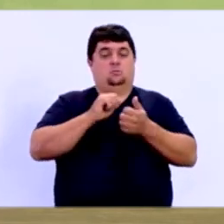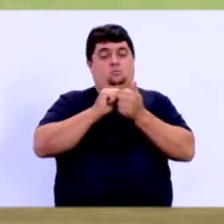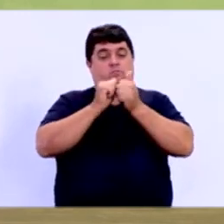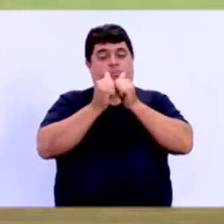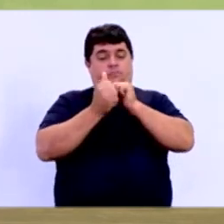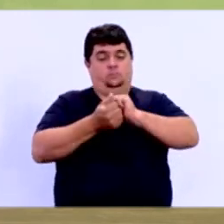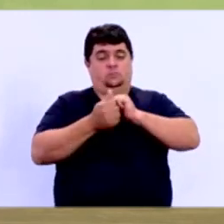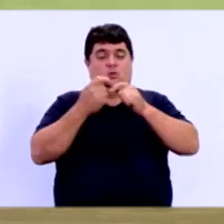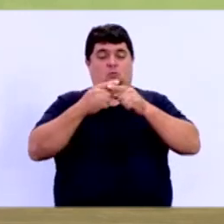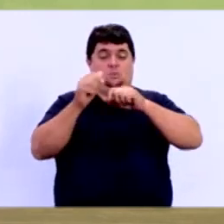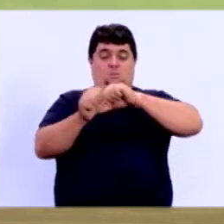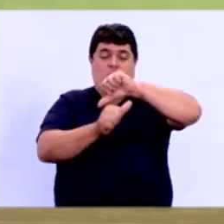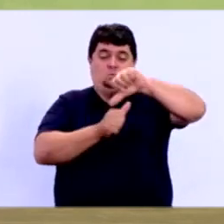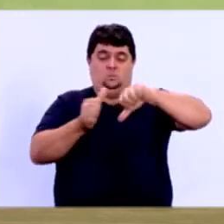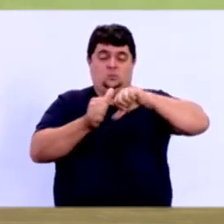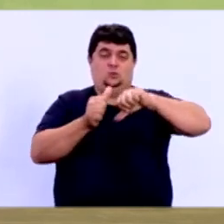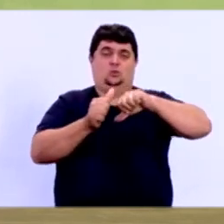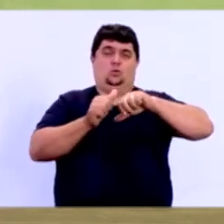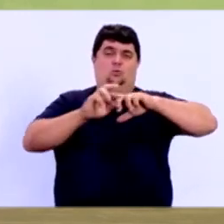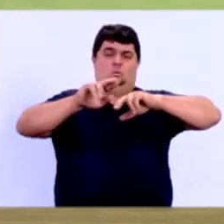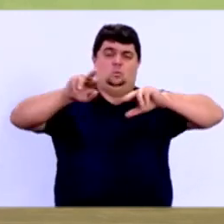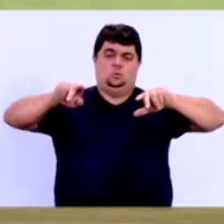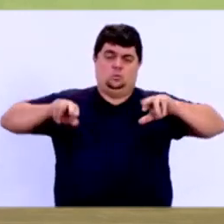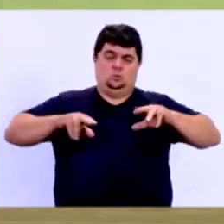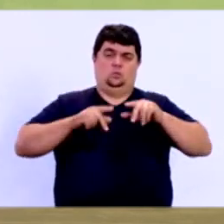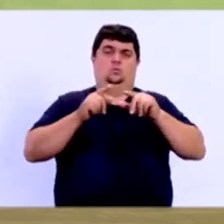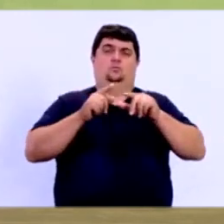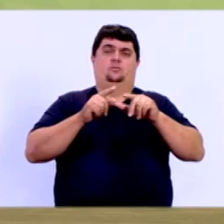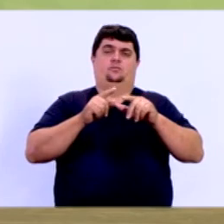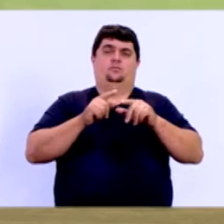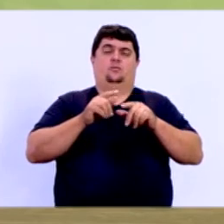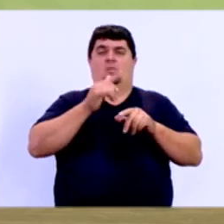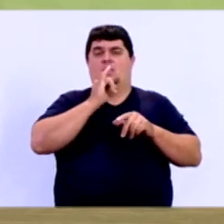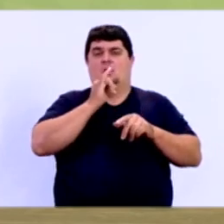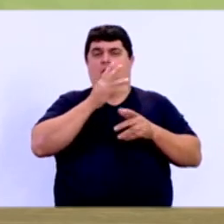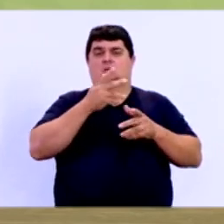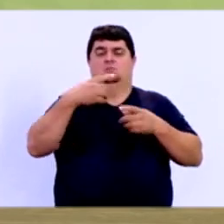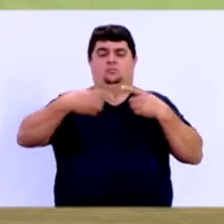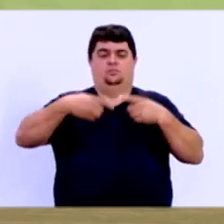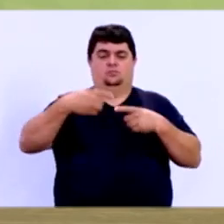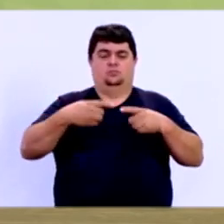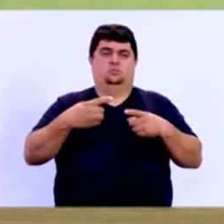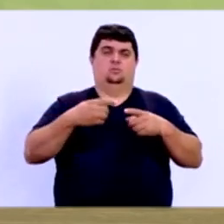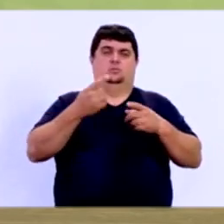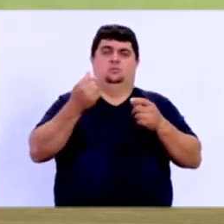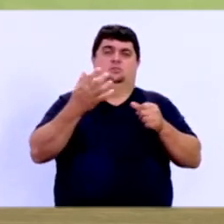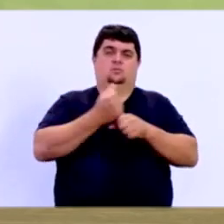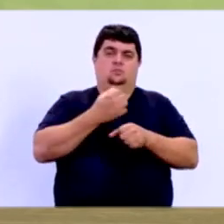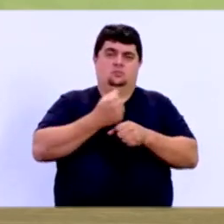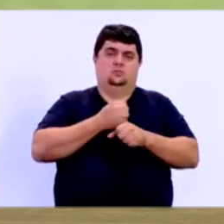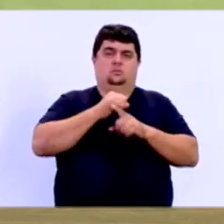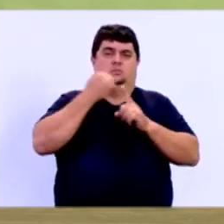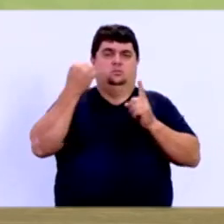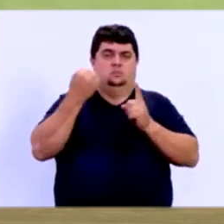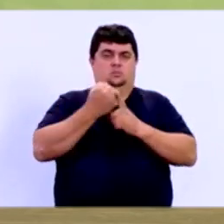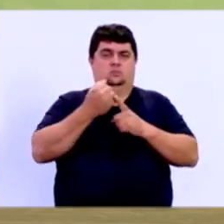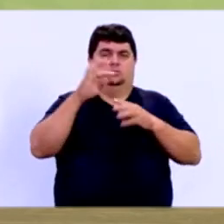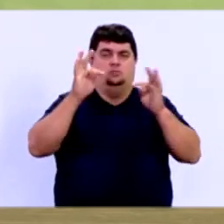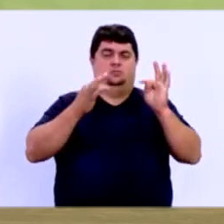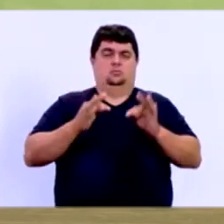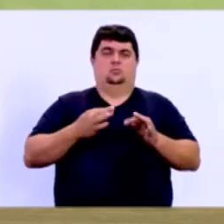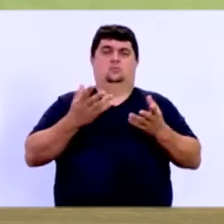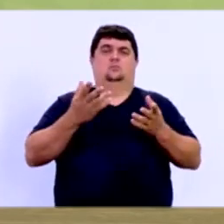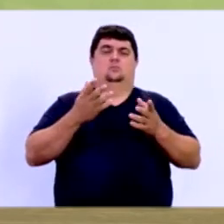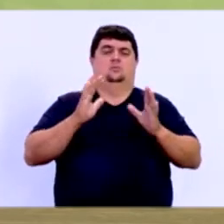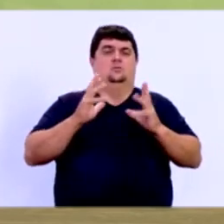naturalmente ocorrem nos diversos ambientes em que a organização tem que transitar, como já foi dito, político, econômico, social, tecnológico